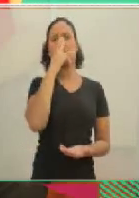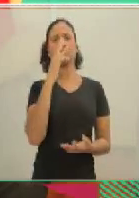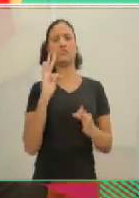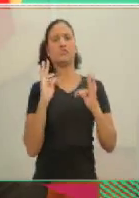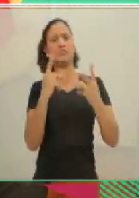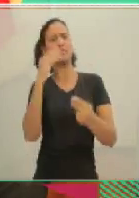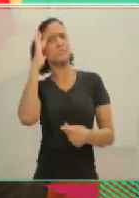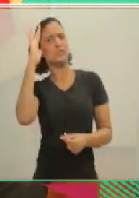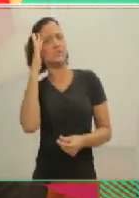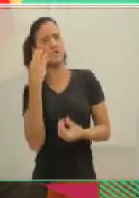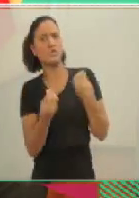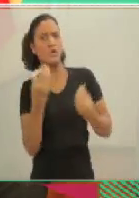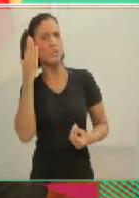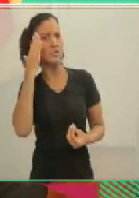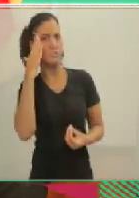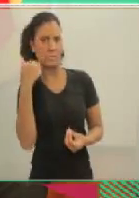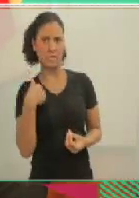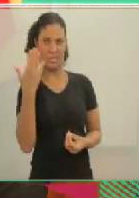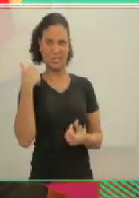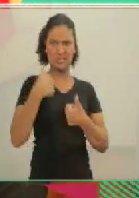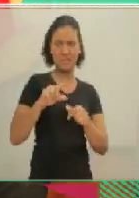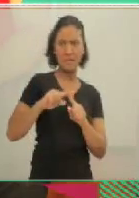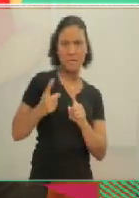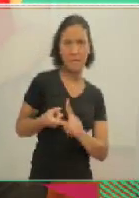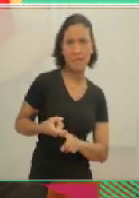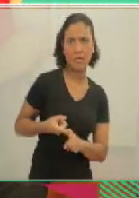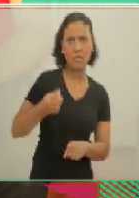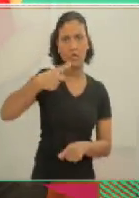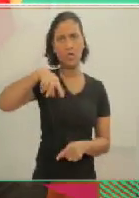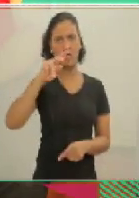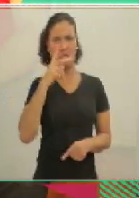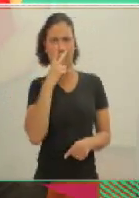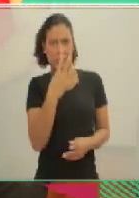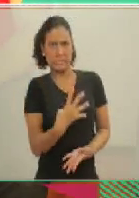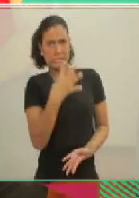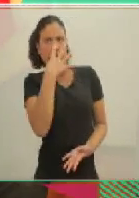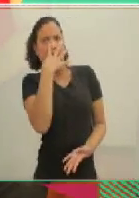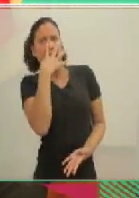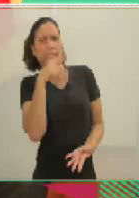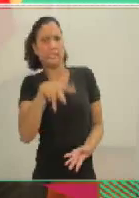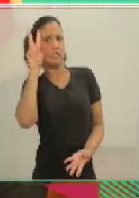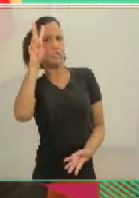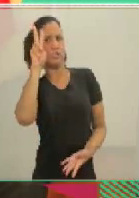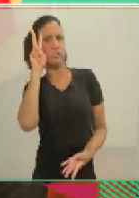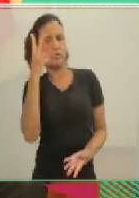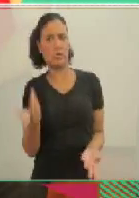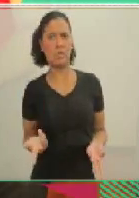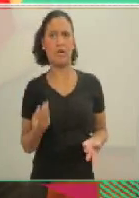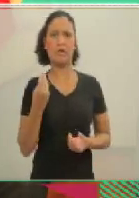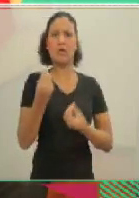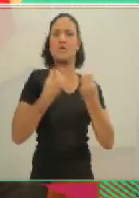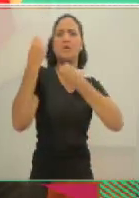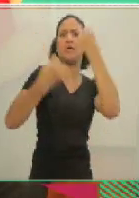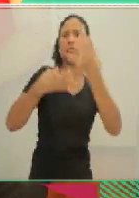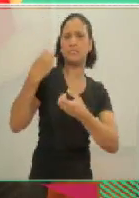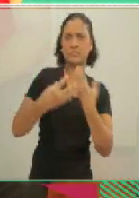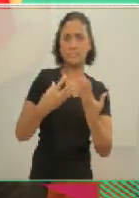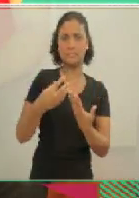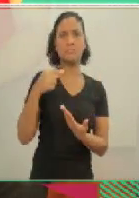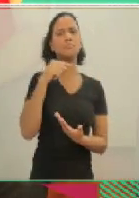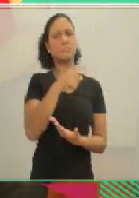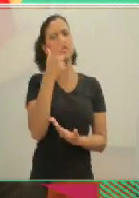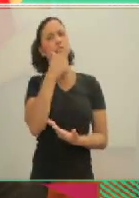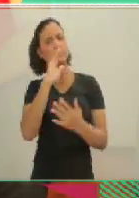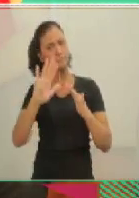mundo pensava, né, quando souberam que eu estava grávida e tudo. Ficava todo mundo meio apreensivo, assim, de como é que ia ser essa história, né? Como é que a gente ia